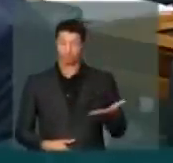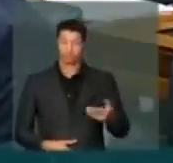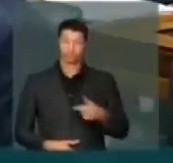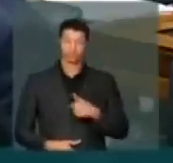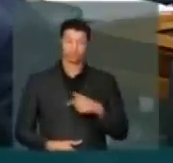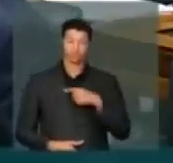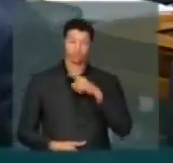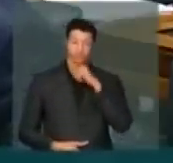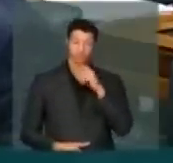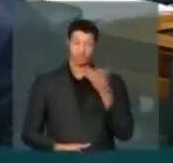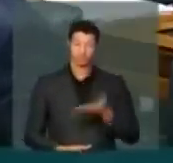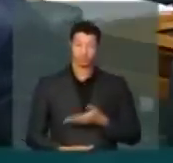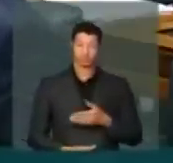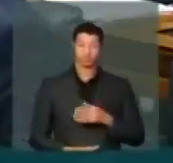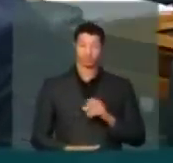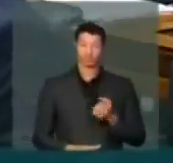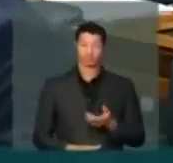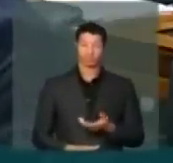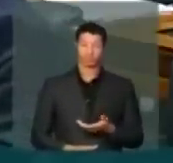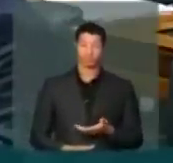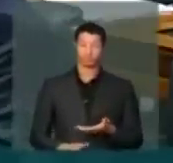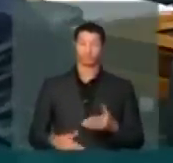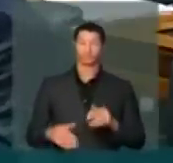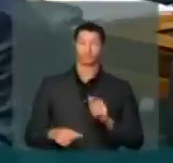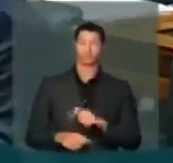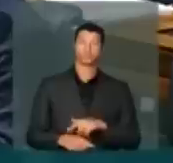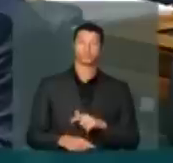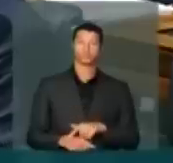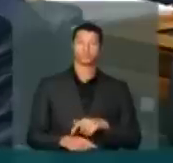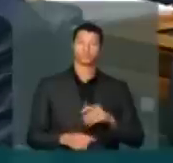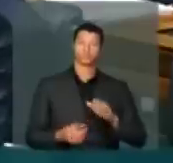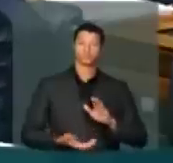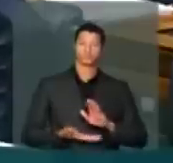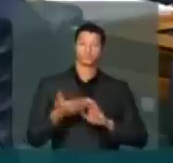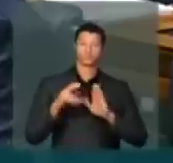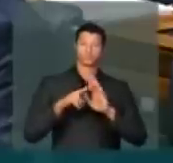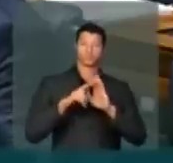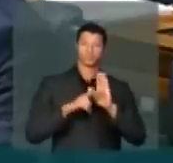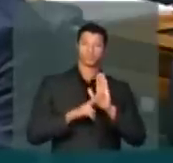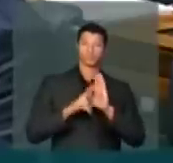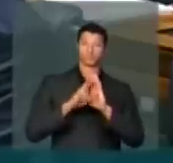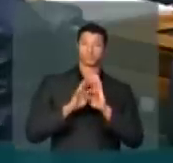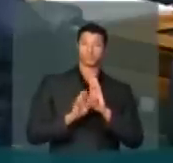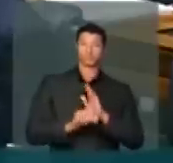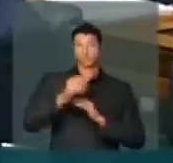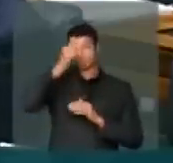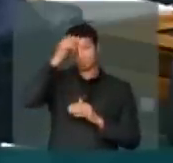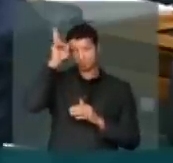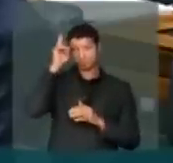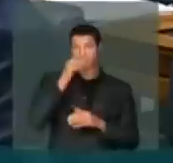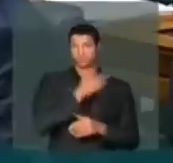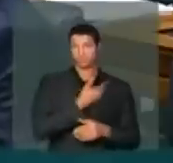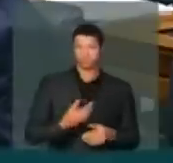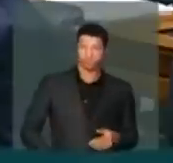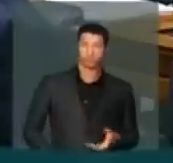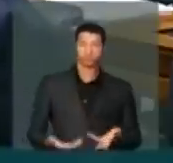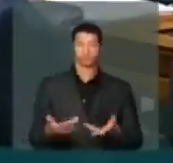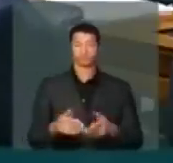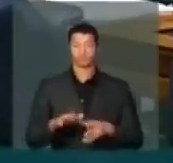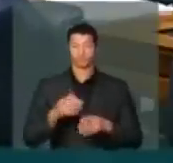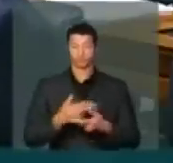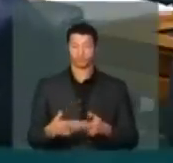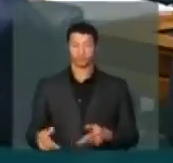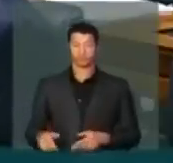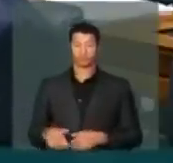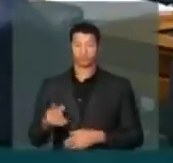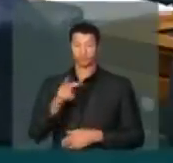Eu não teria dúvida, não hesitaria em dizer, o momento de apreciar um veto, seja do prefeito, do governador.